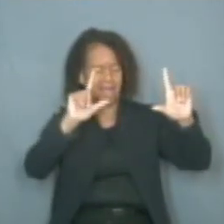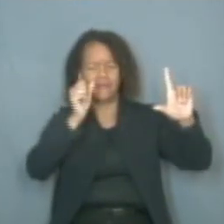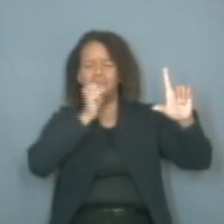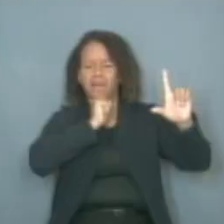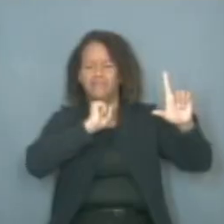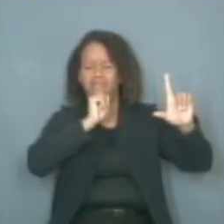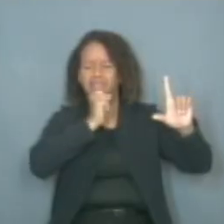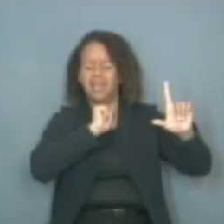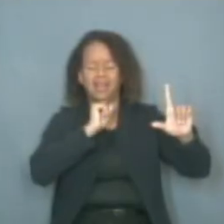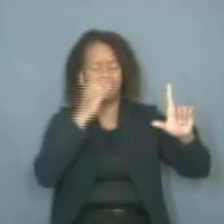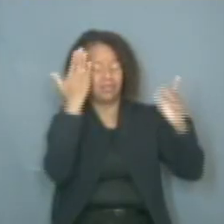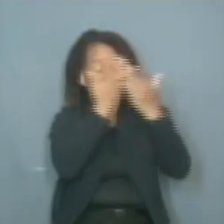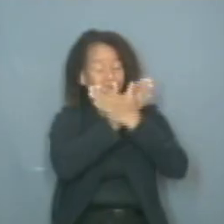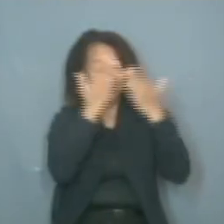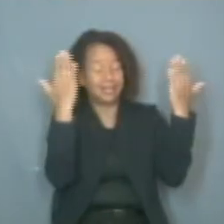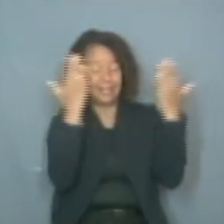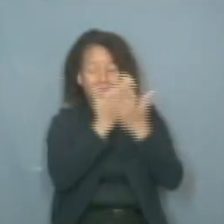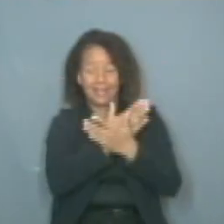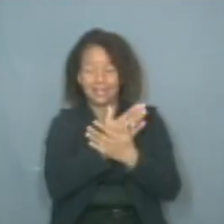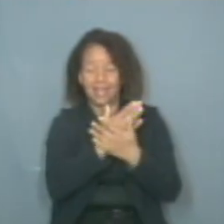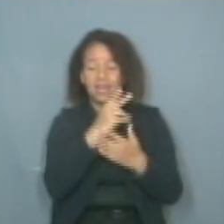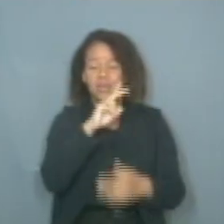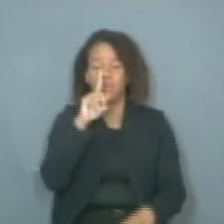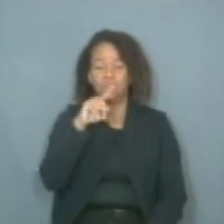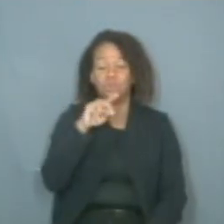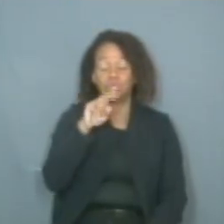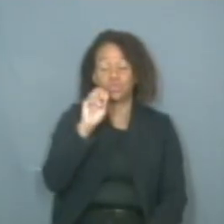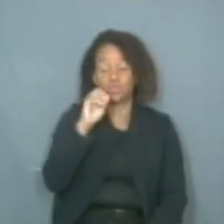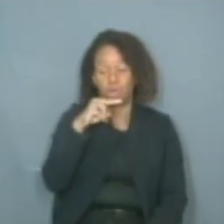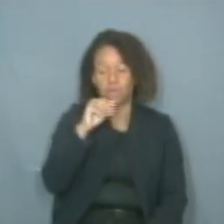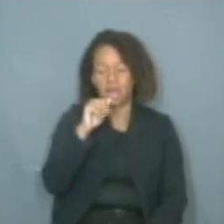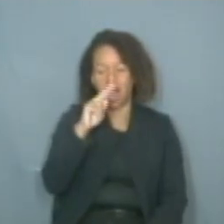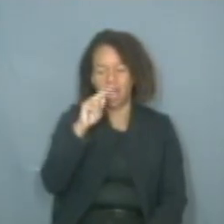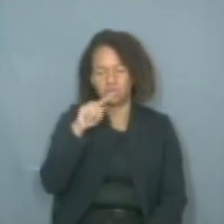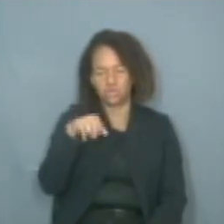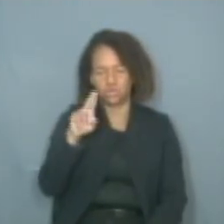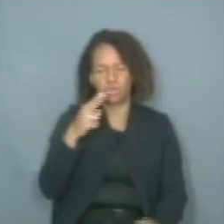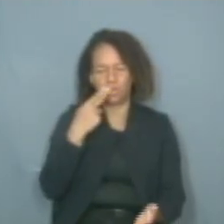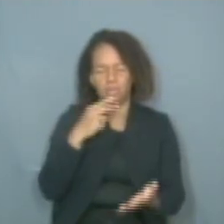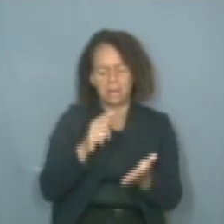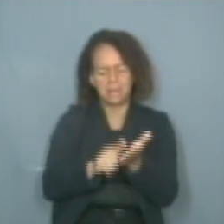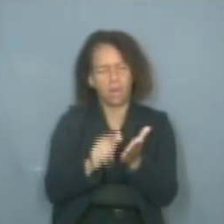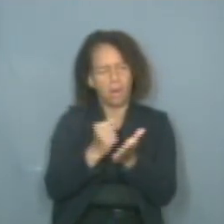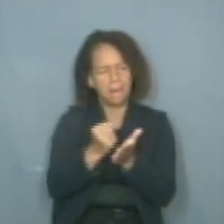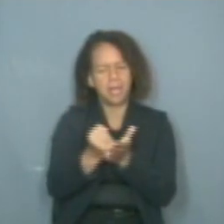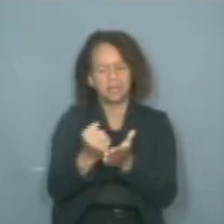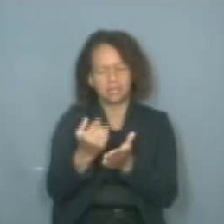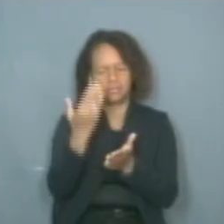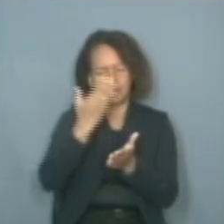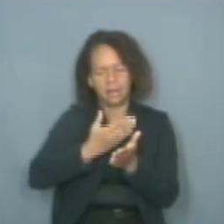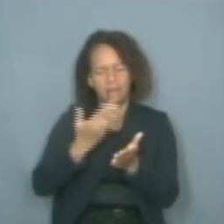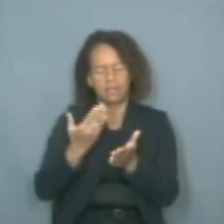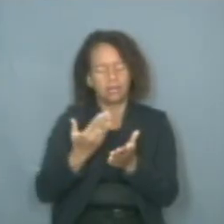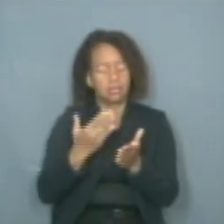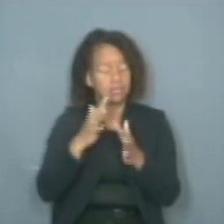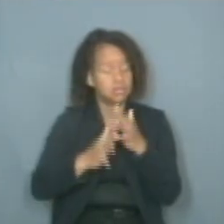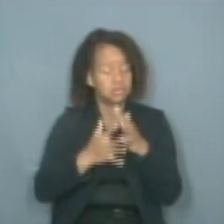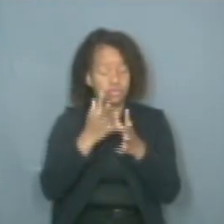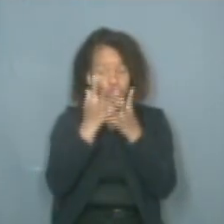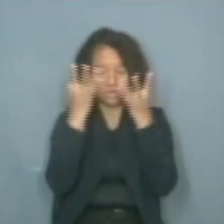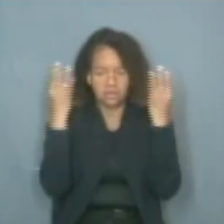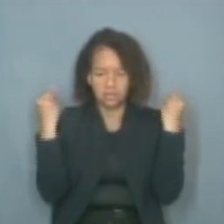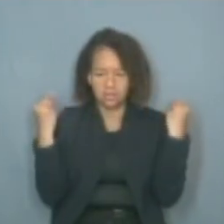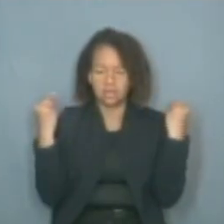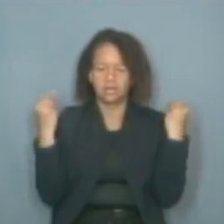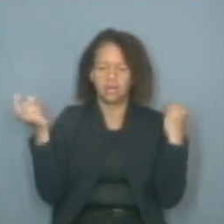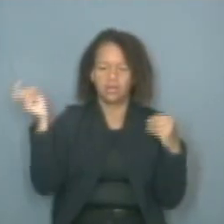indicam nada. E no Zona Azul acontece muitas vezes, na correria do dia a dia, da pessoa passar batida